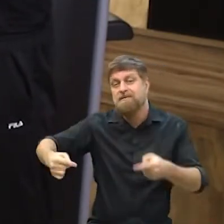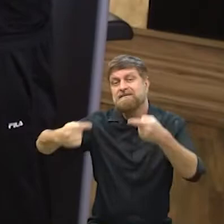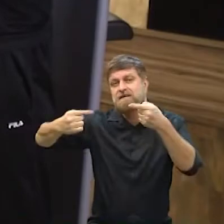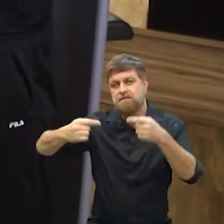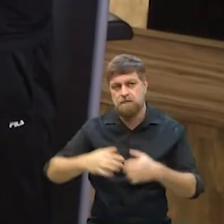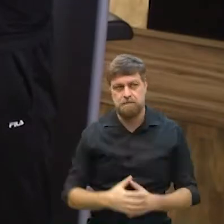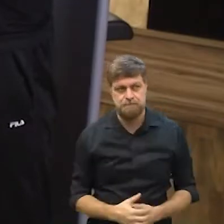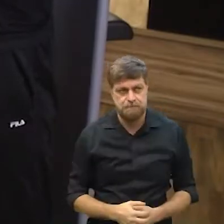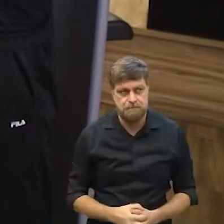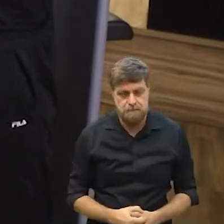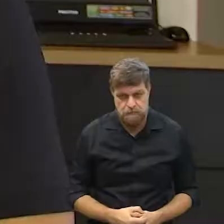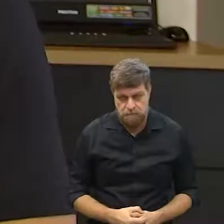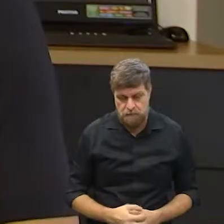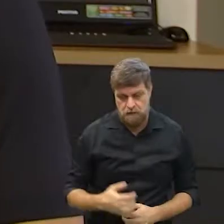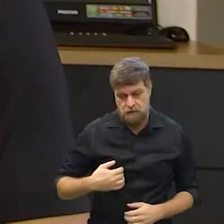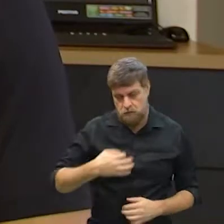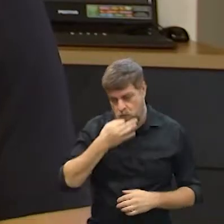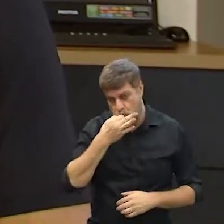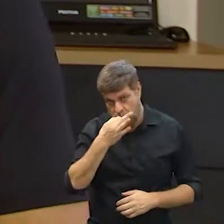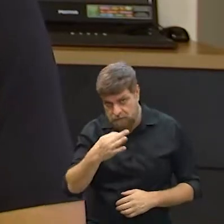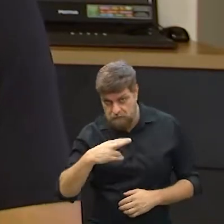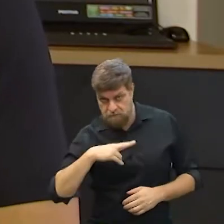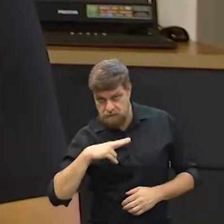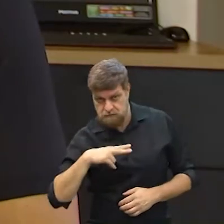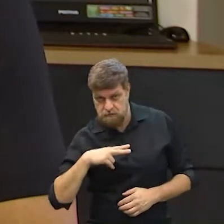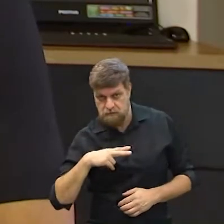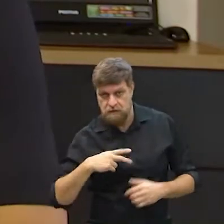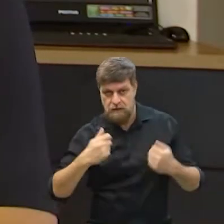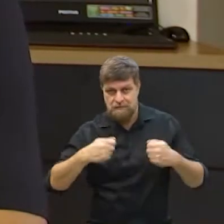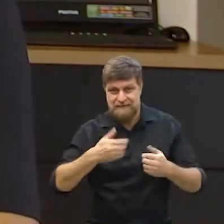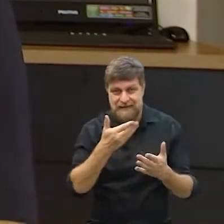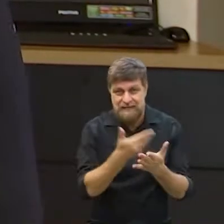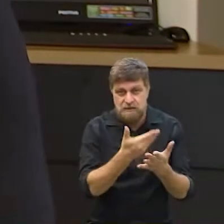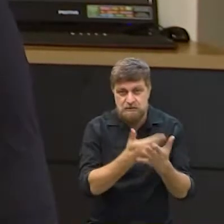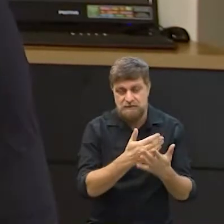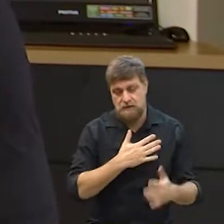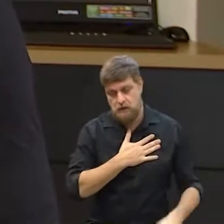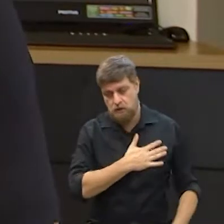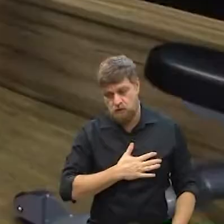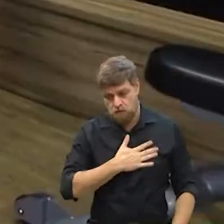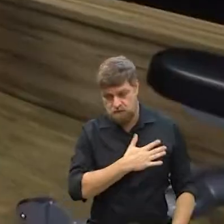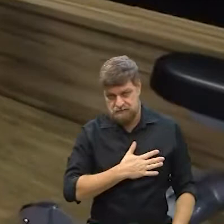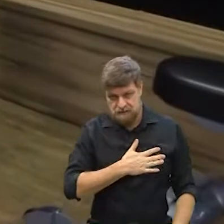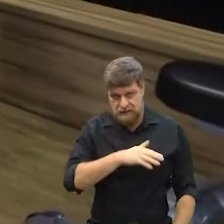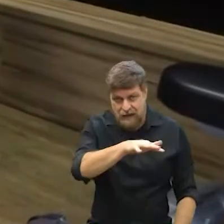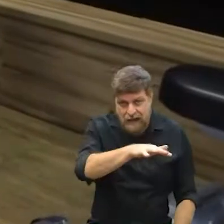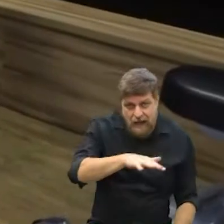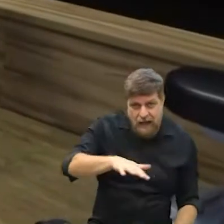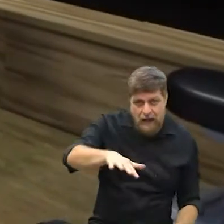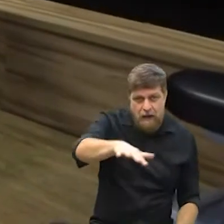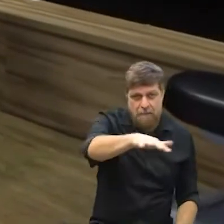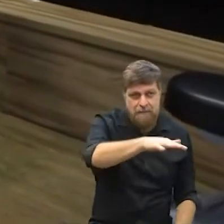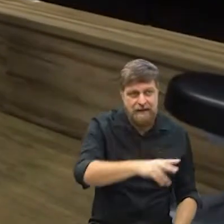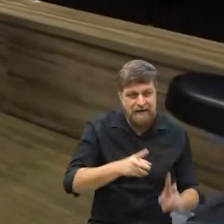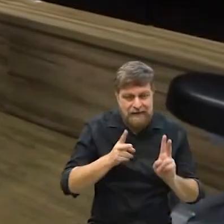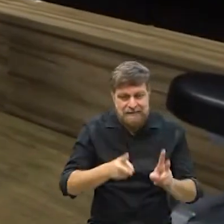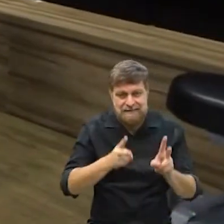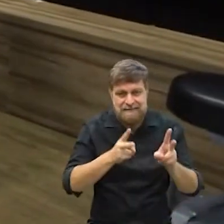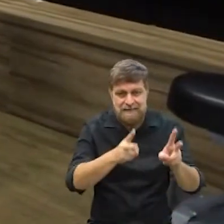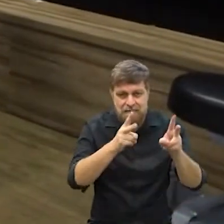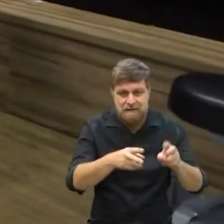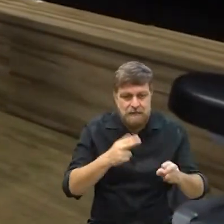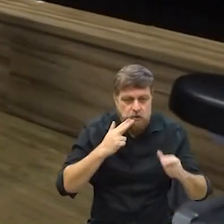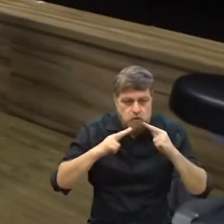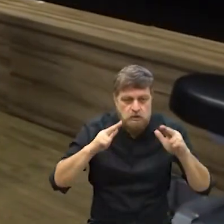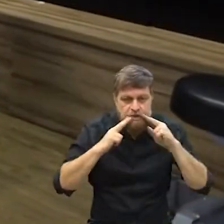grandes desafios dessa profissão? Eu vejo que o grande desafio é gostar de estudar, né? Então, como uma área que está constantemente